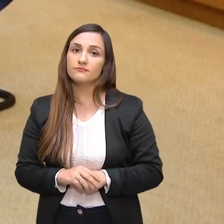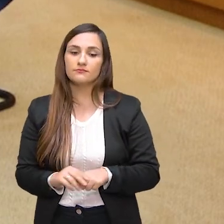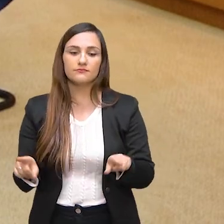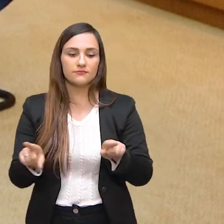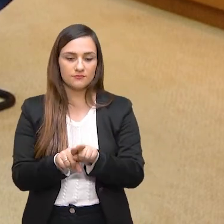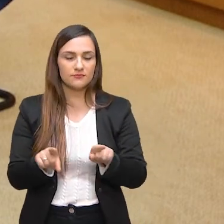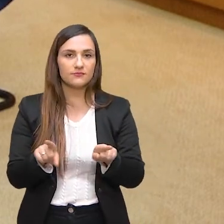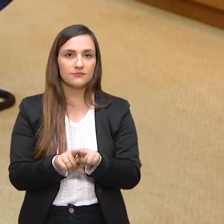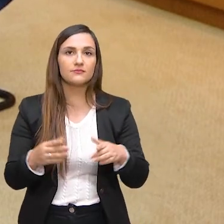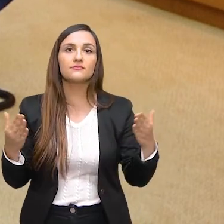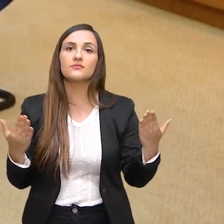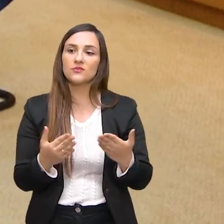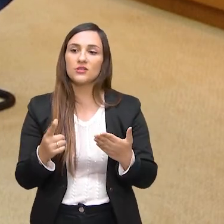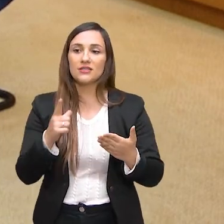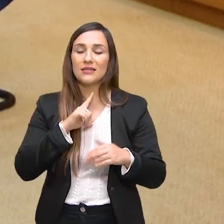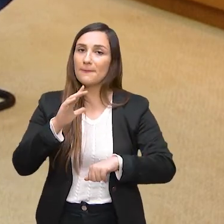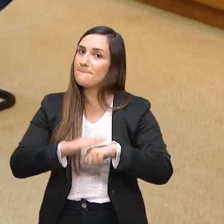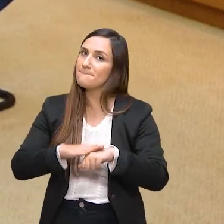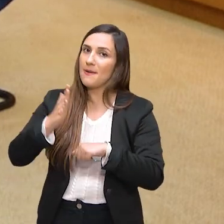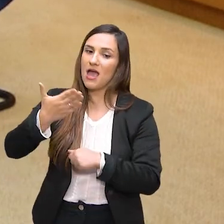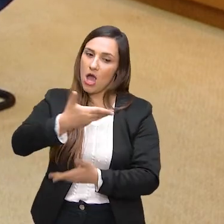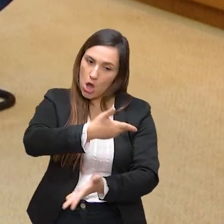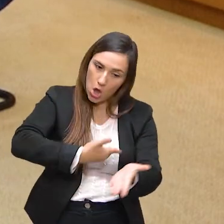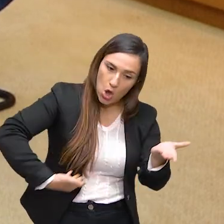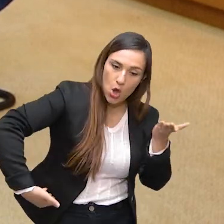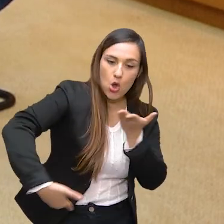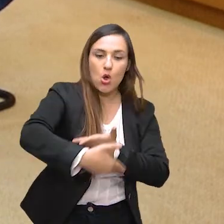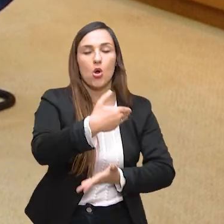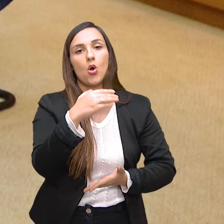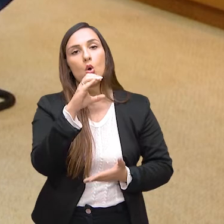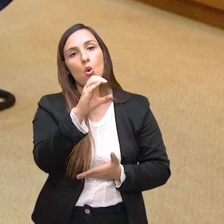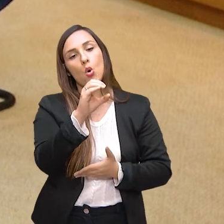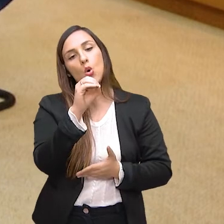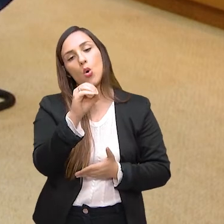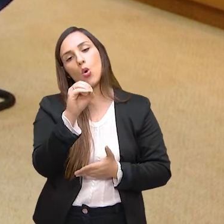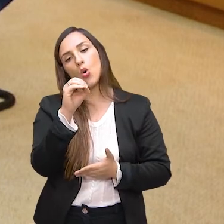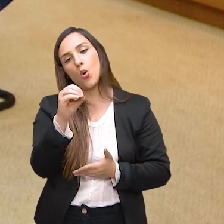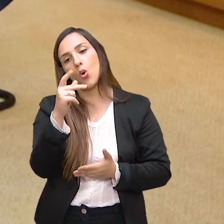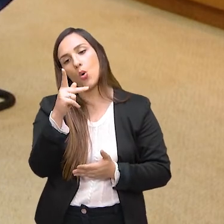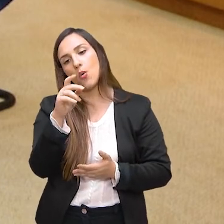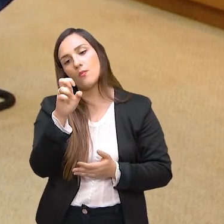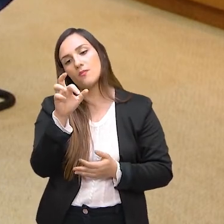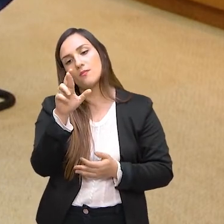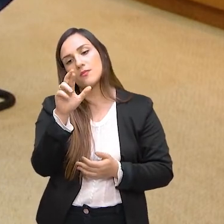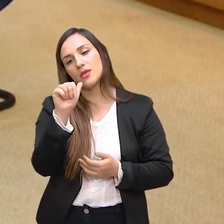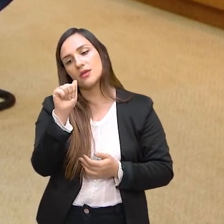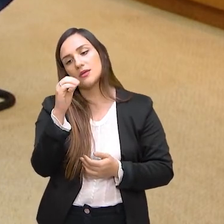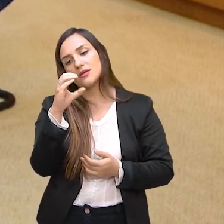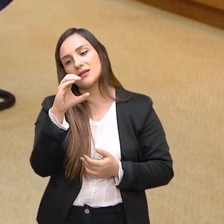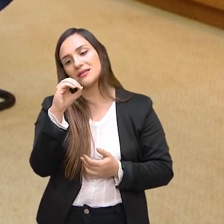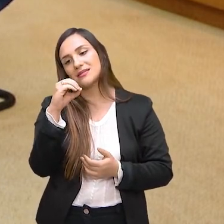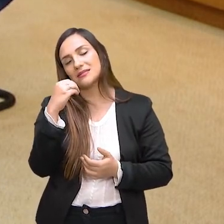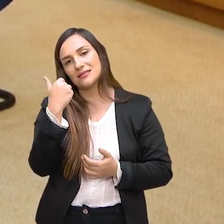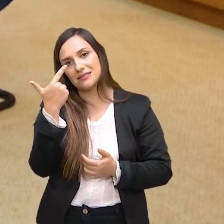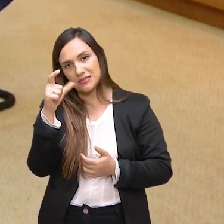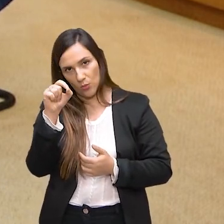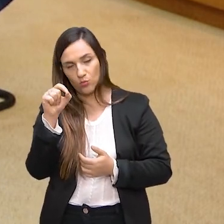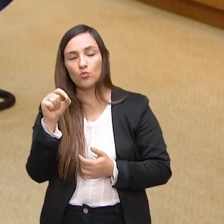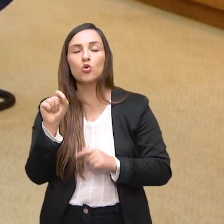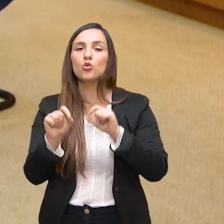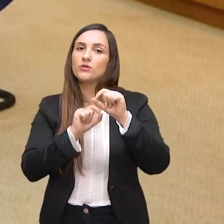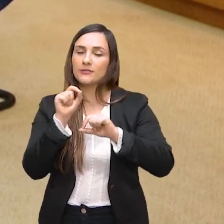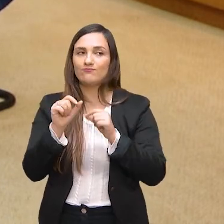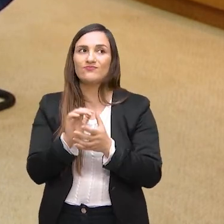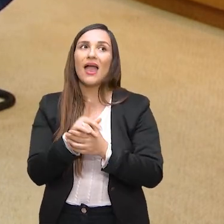significativa foi o reforço à cooperação. Né? O princípio da cooperação é um princípio mundial, é uma discussão